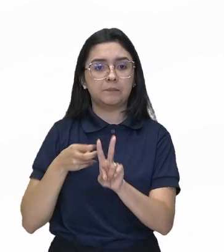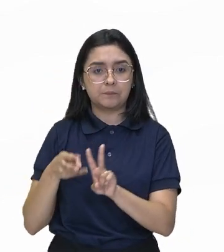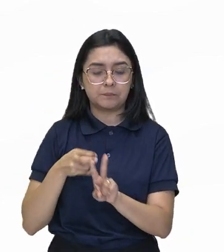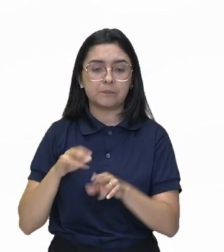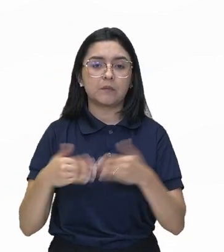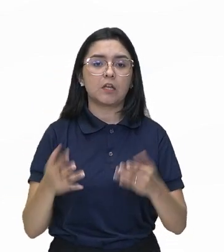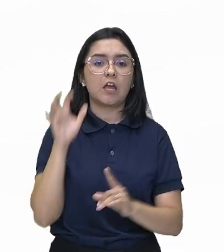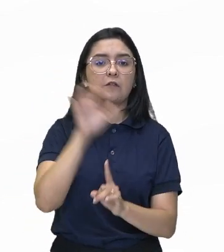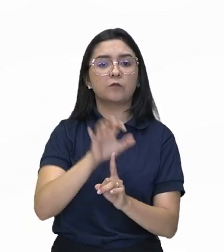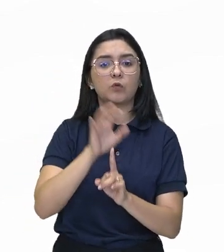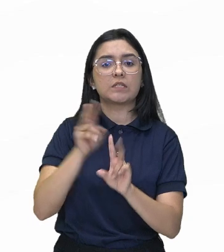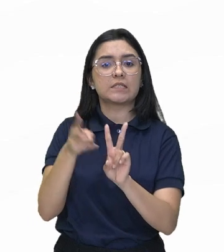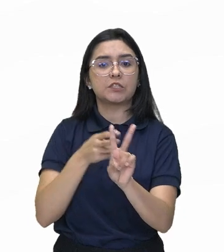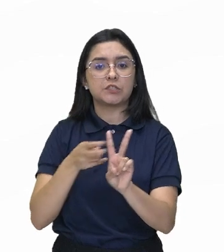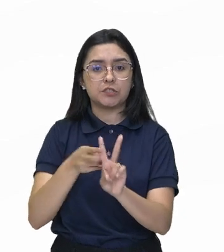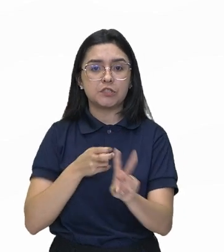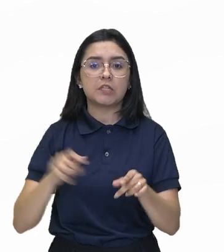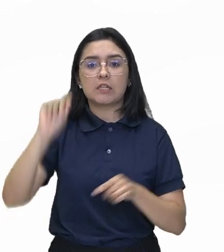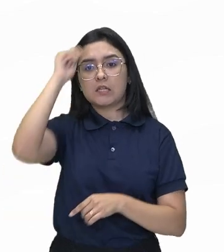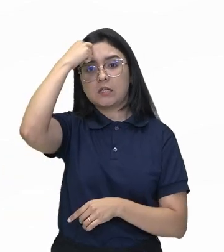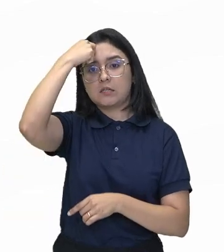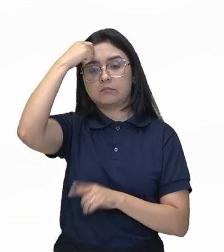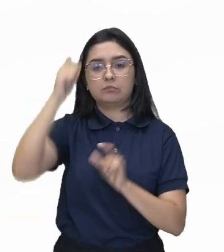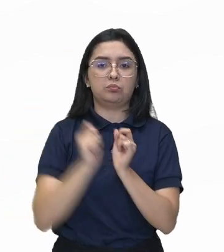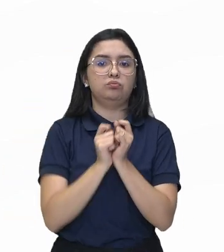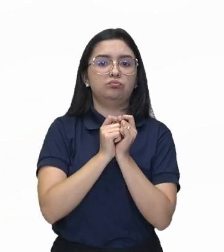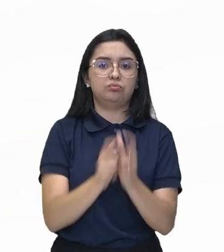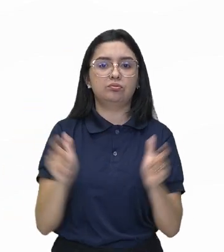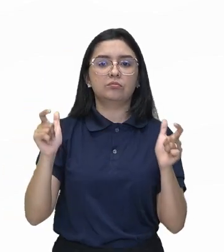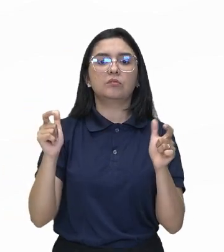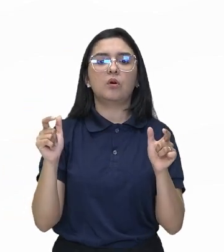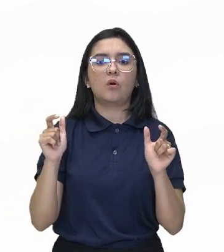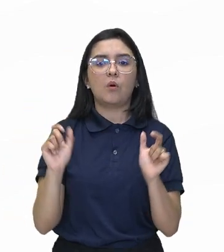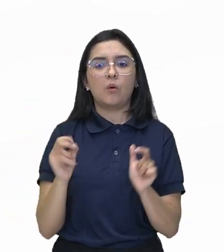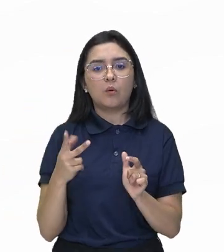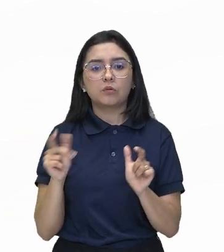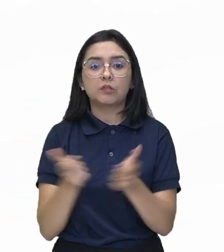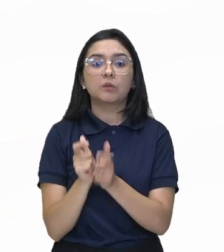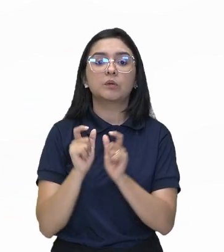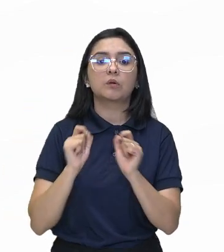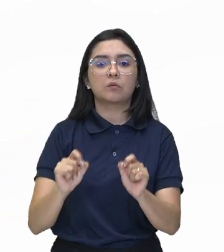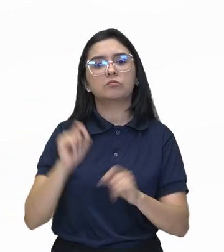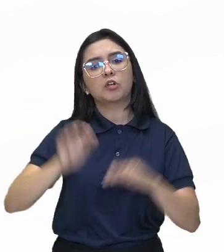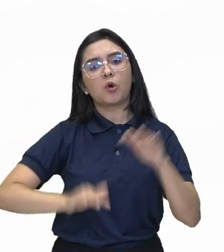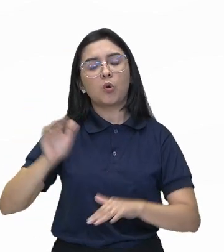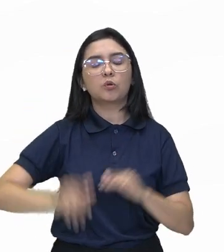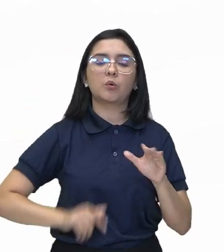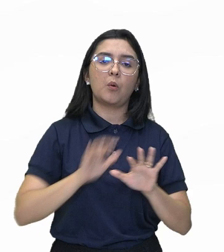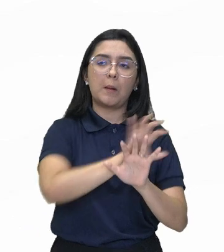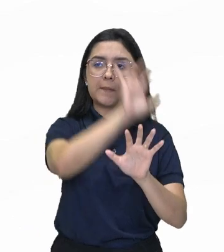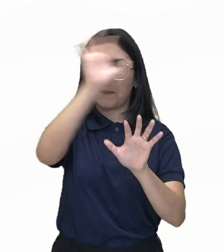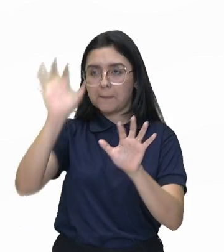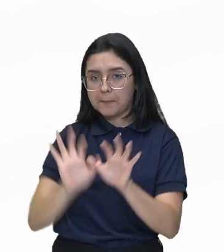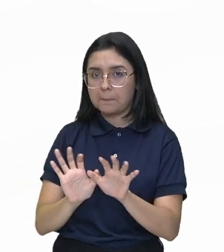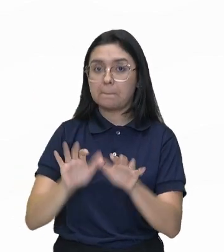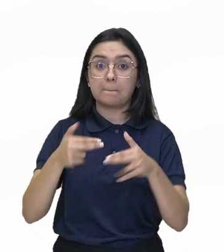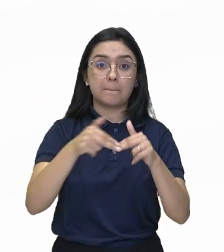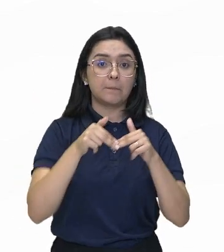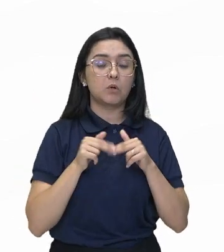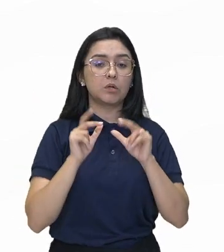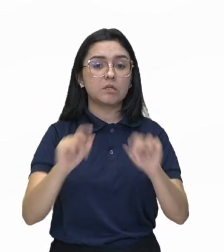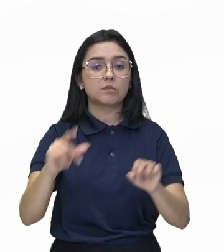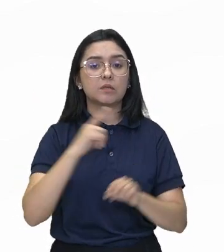A influência indígena e negra aumenta ou diminui, conforme a região. Por isso, apresenta